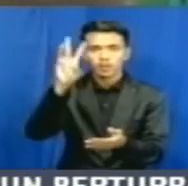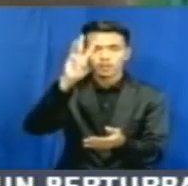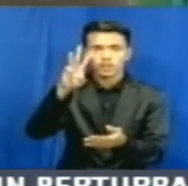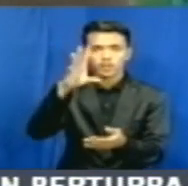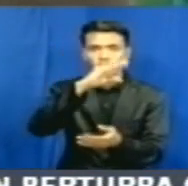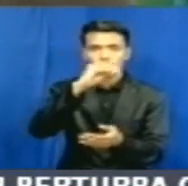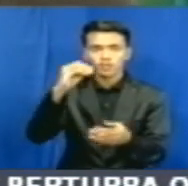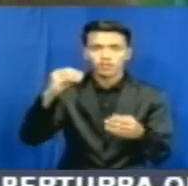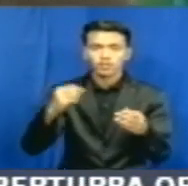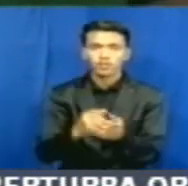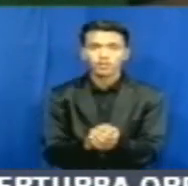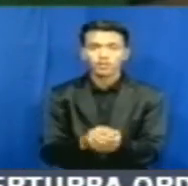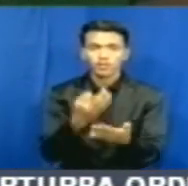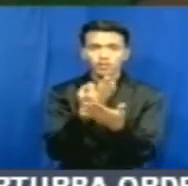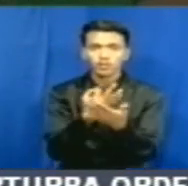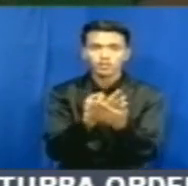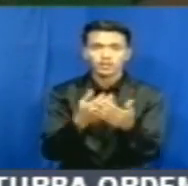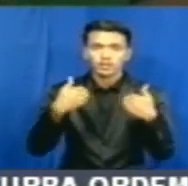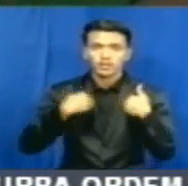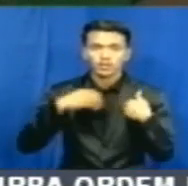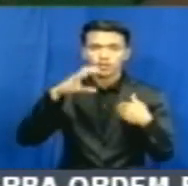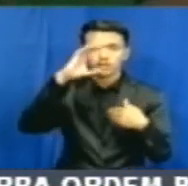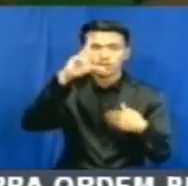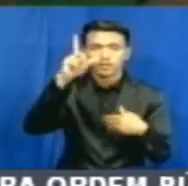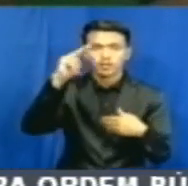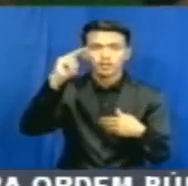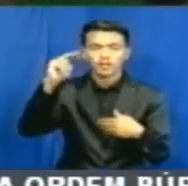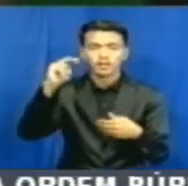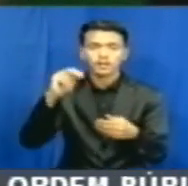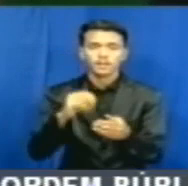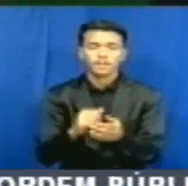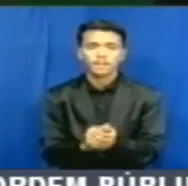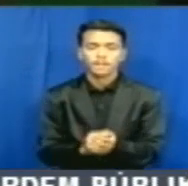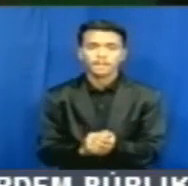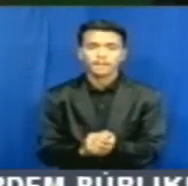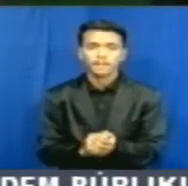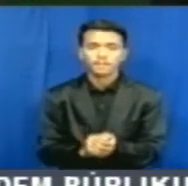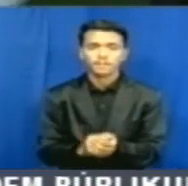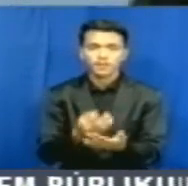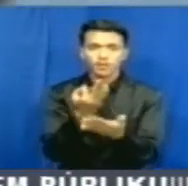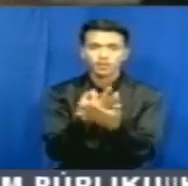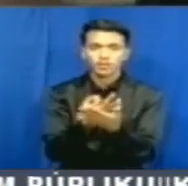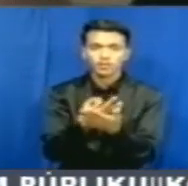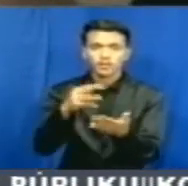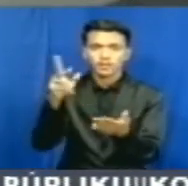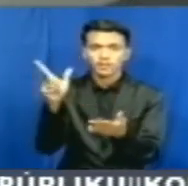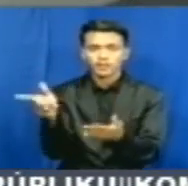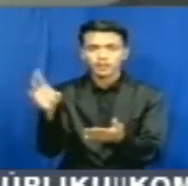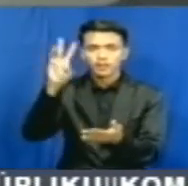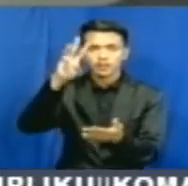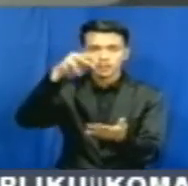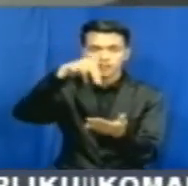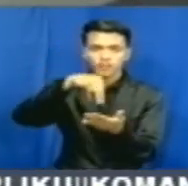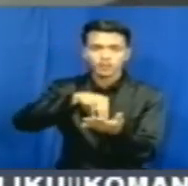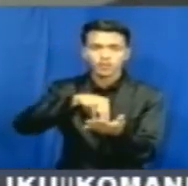no fisicamente Osana e Conselho Combatentes Libertação Nacional. Até o orçamento será 26 milhões. Mas a